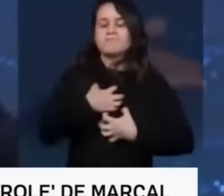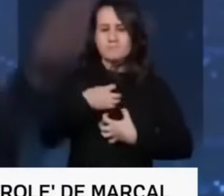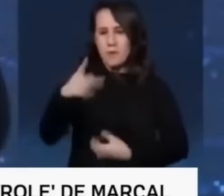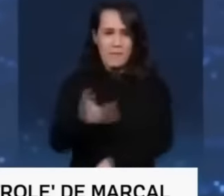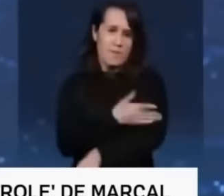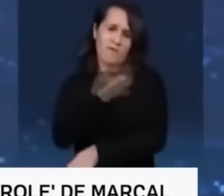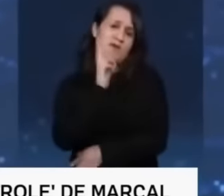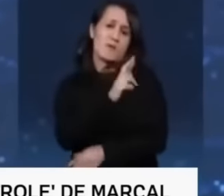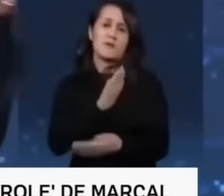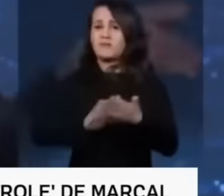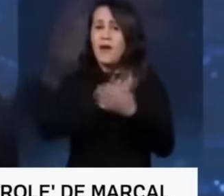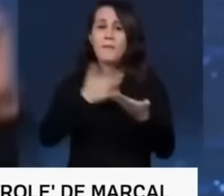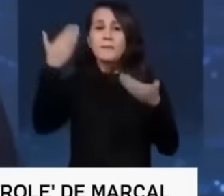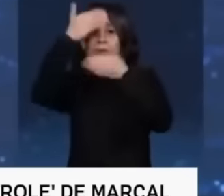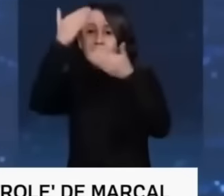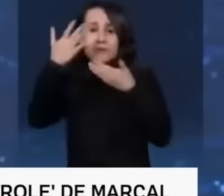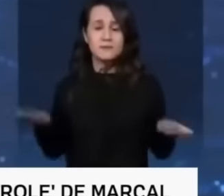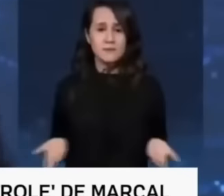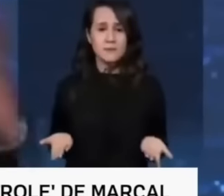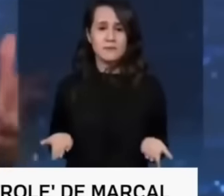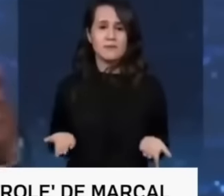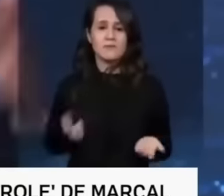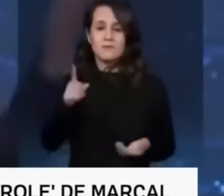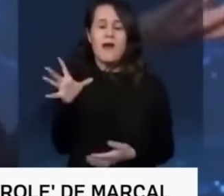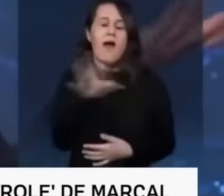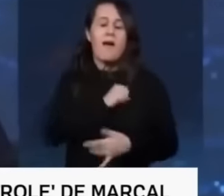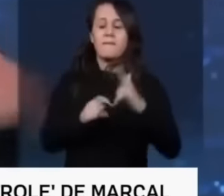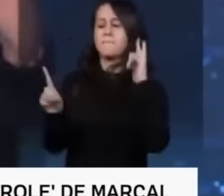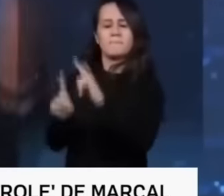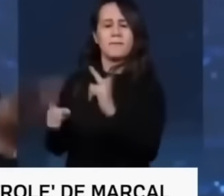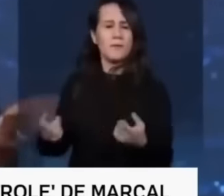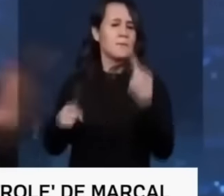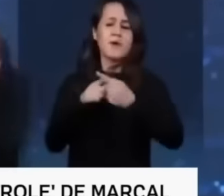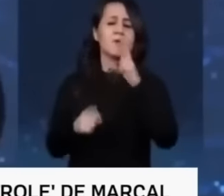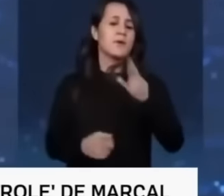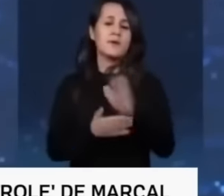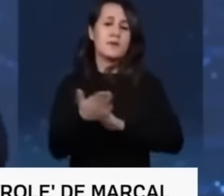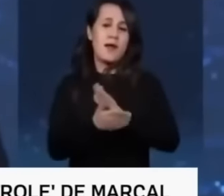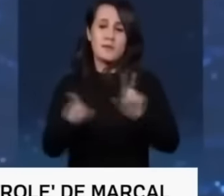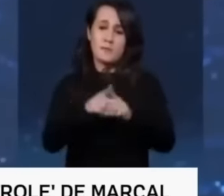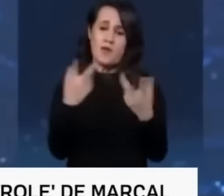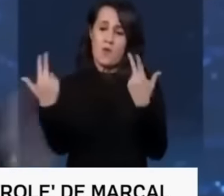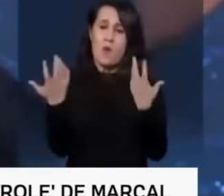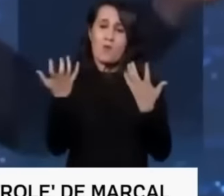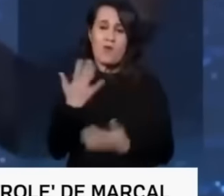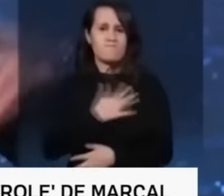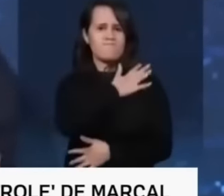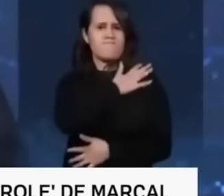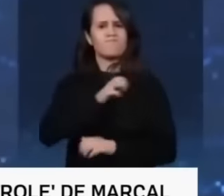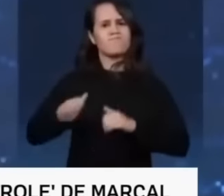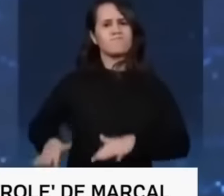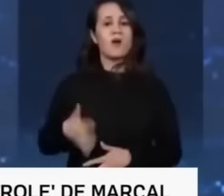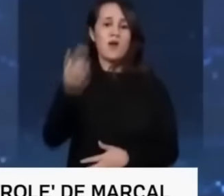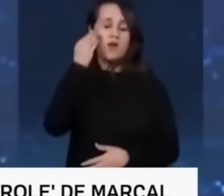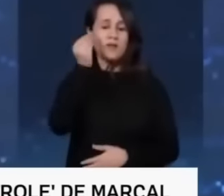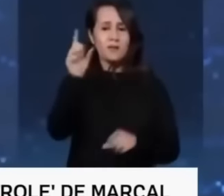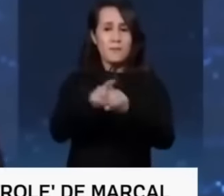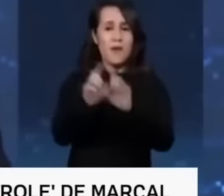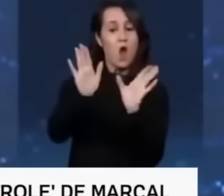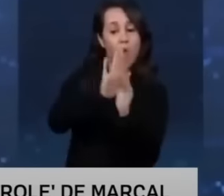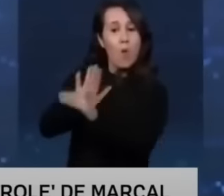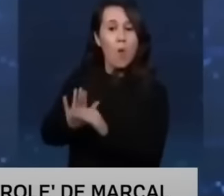respeito dessa decisão. Conversei também aqui com Datena, e ele realmente não vai ao debate e